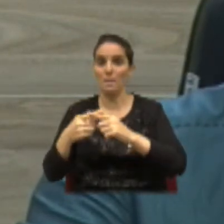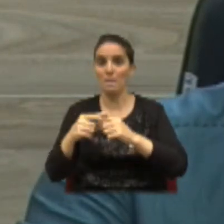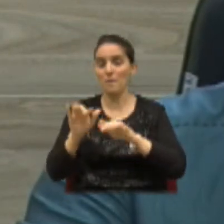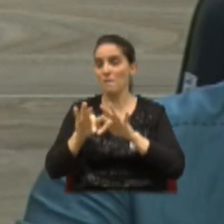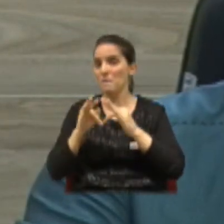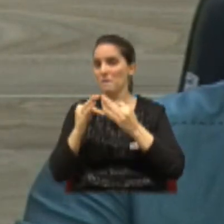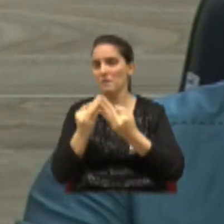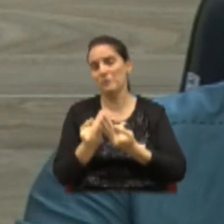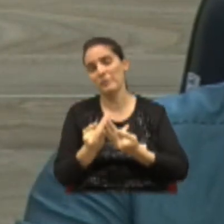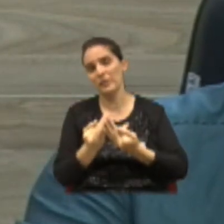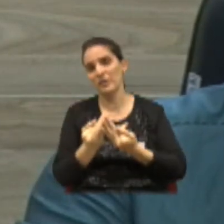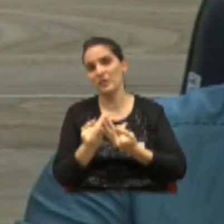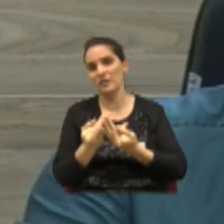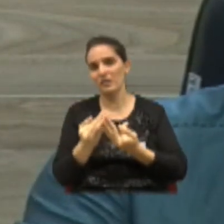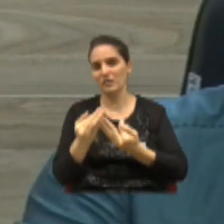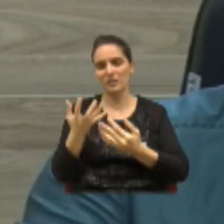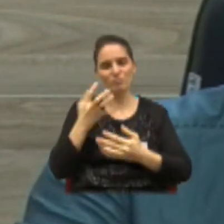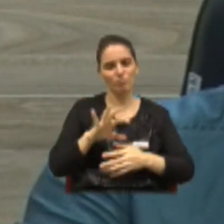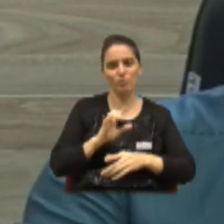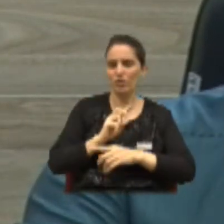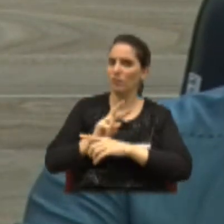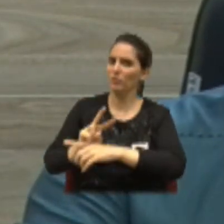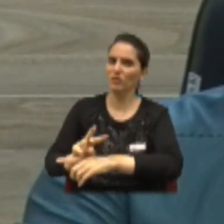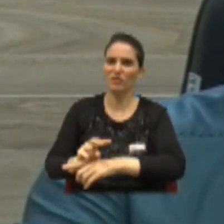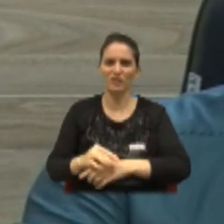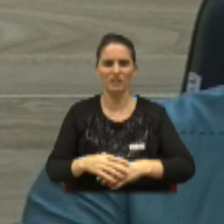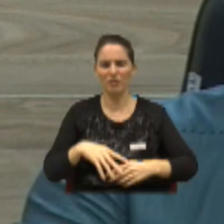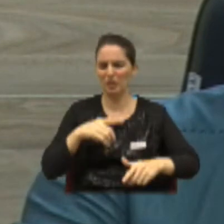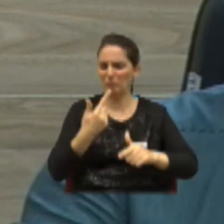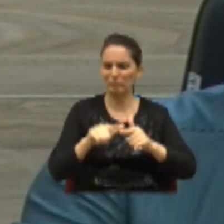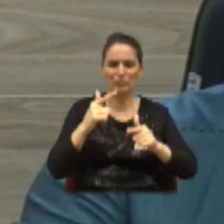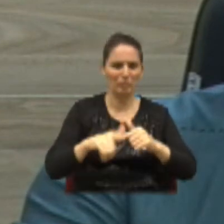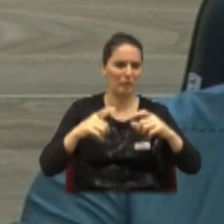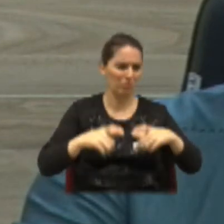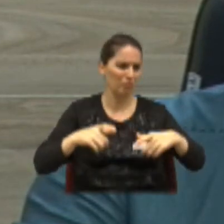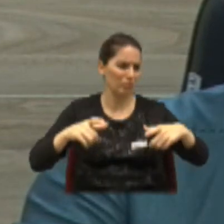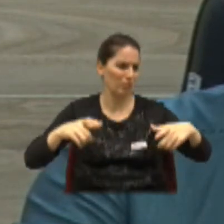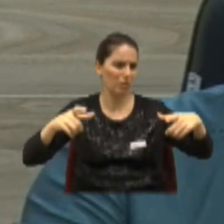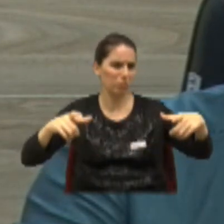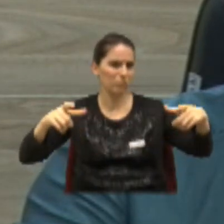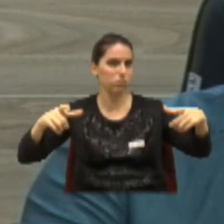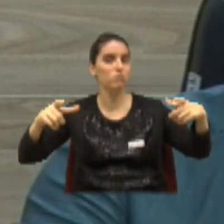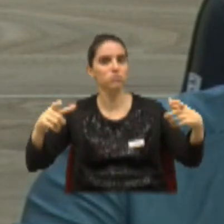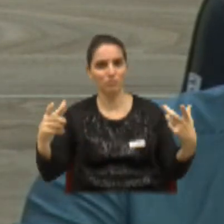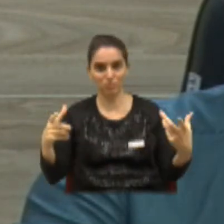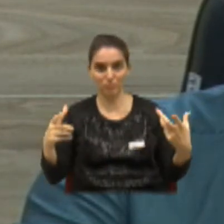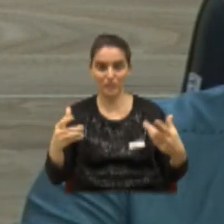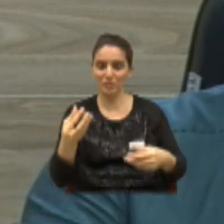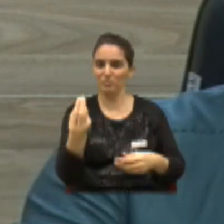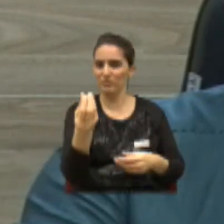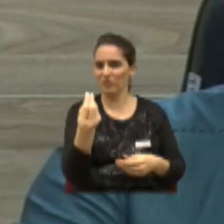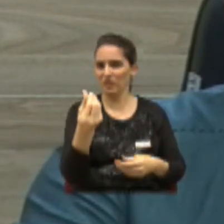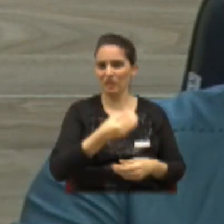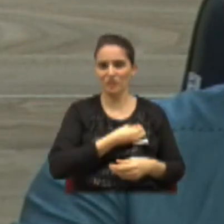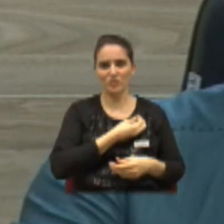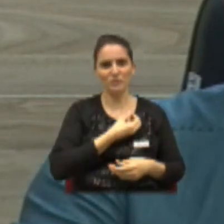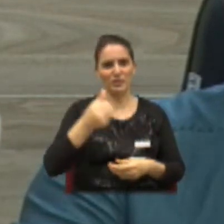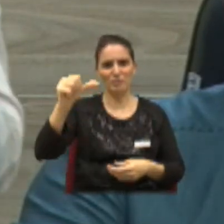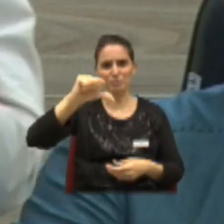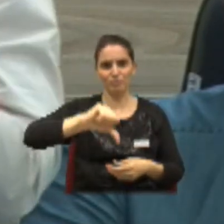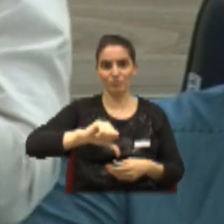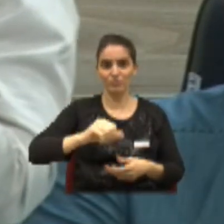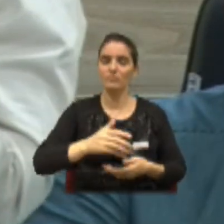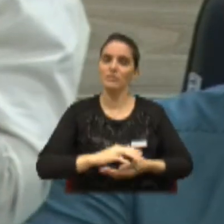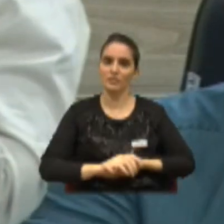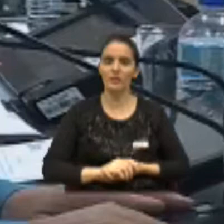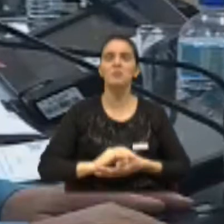cuidar, aí vem um problema só, vem puxando todo o outro na vida, ou na qualidade de vida daquele ou daquela idosa. Então